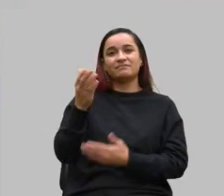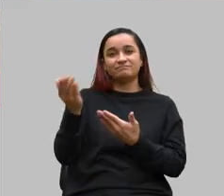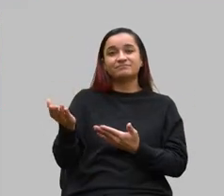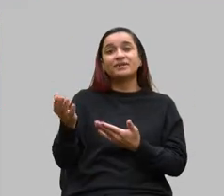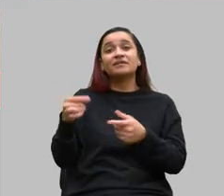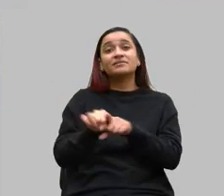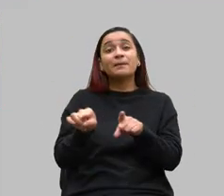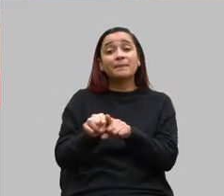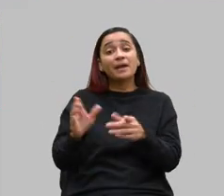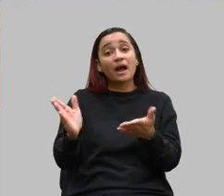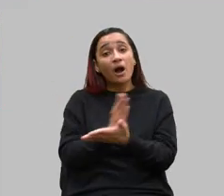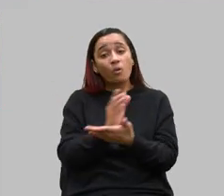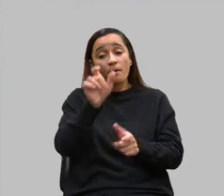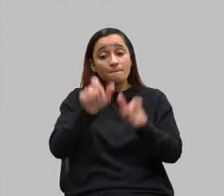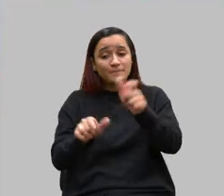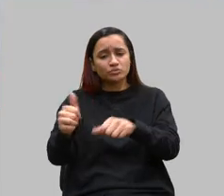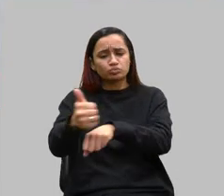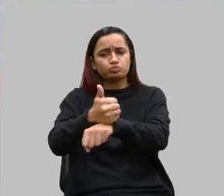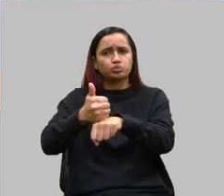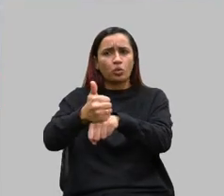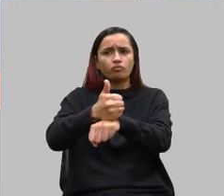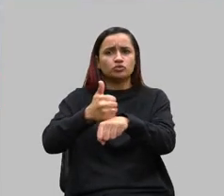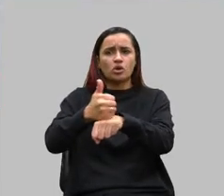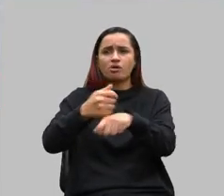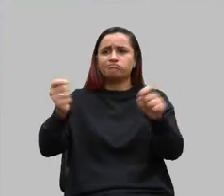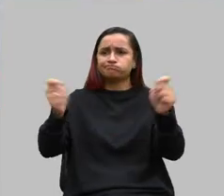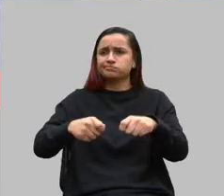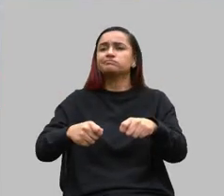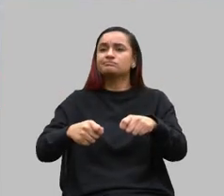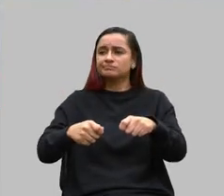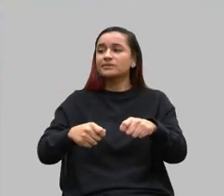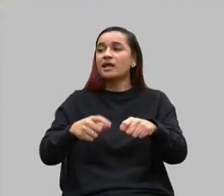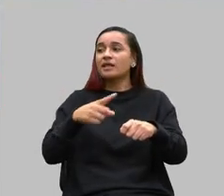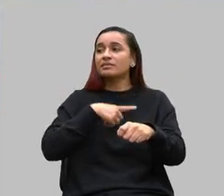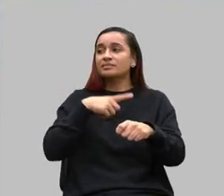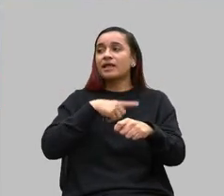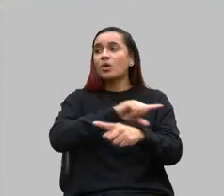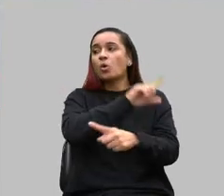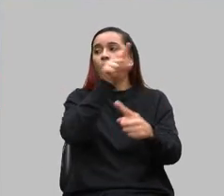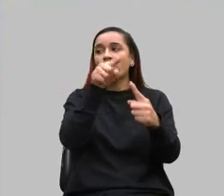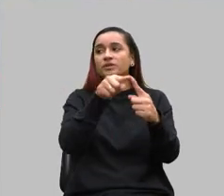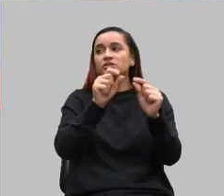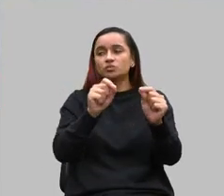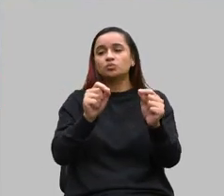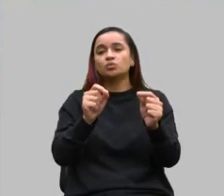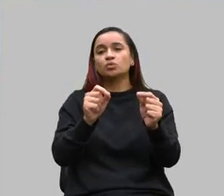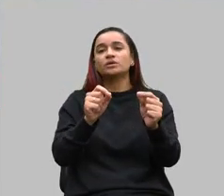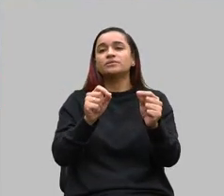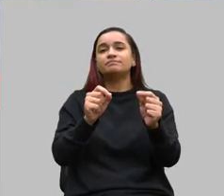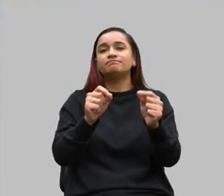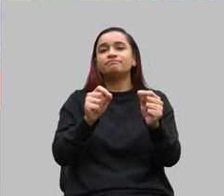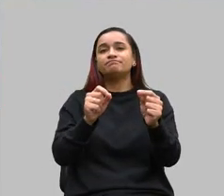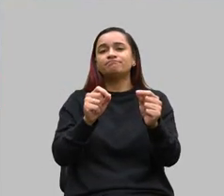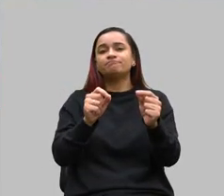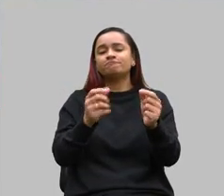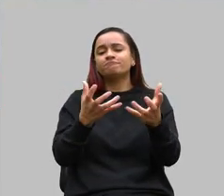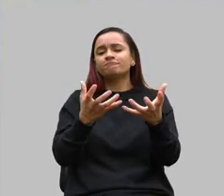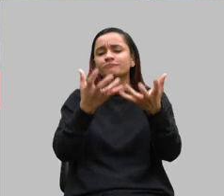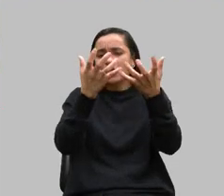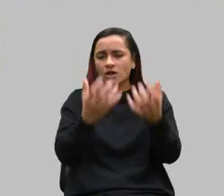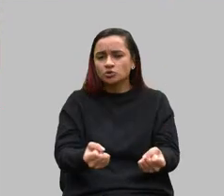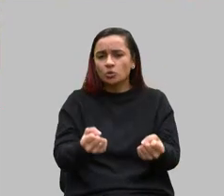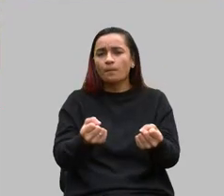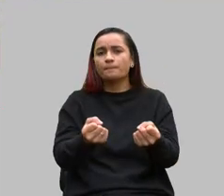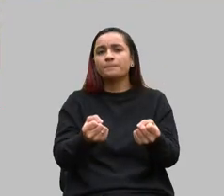extremamente capacitadas e que tem por objetivo assumir e esse as